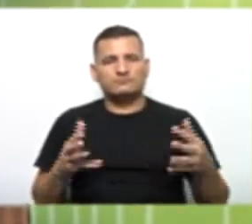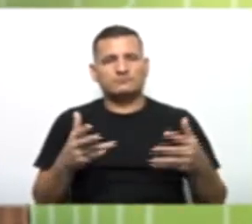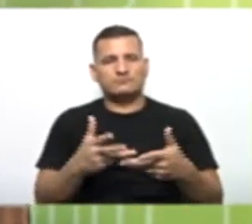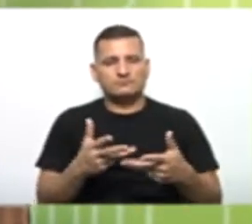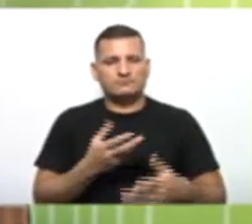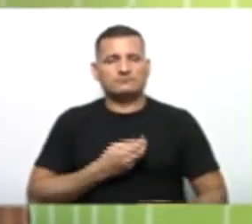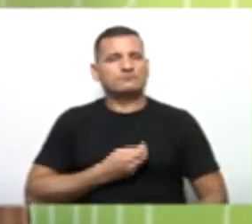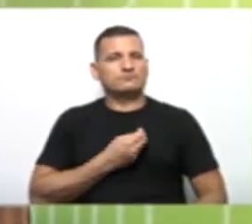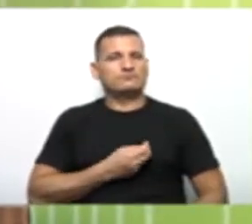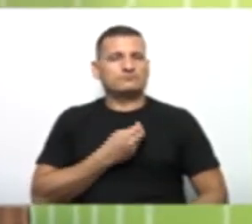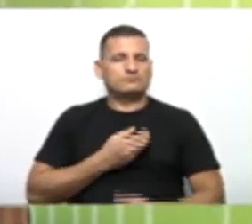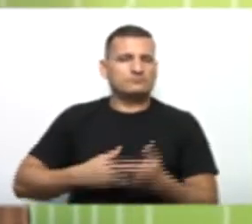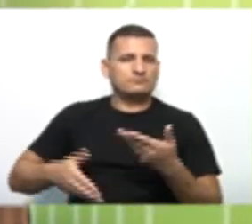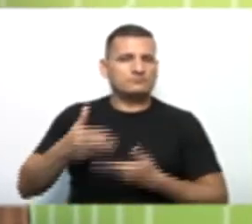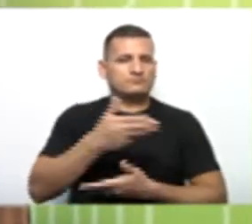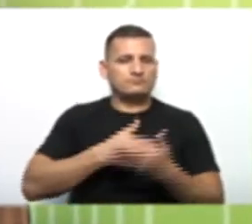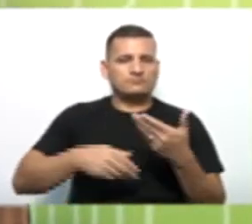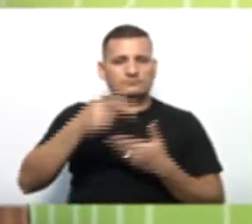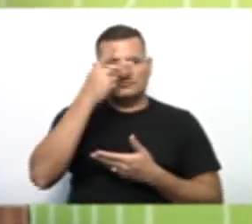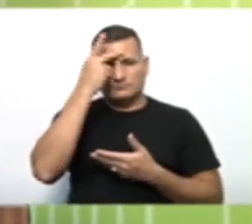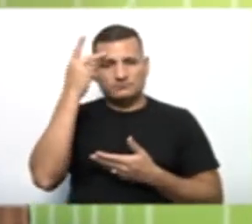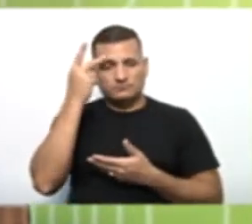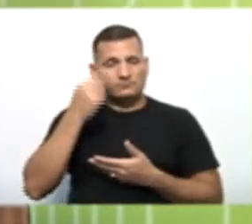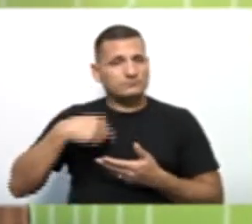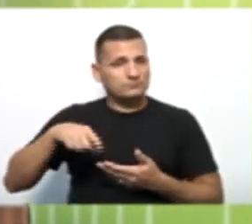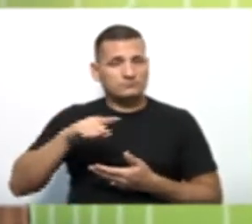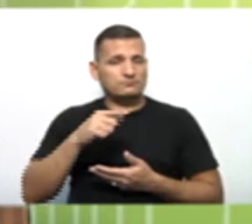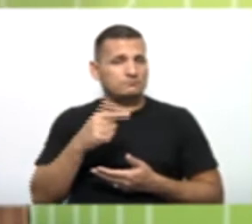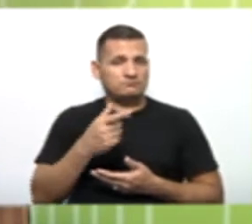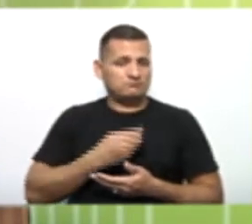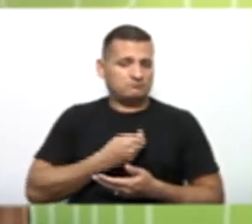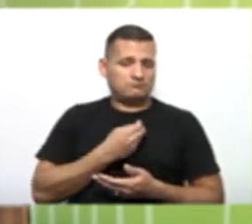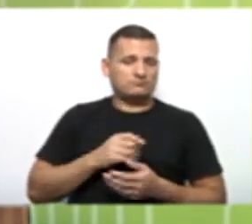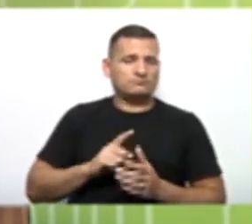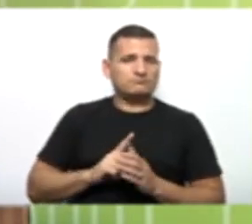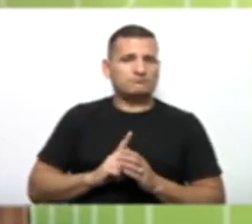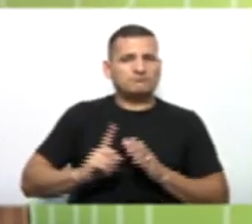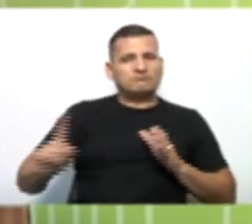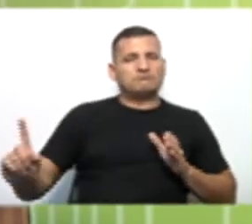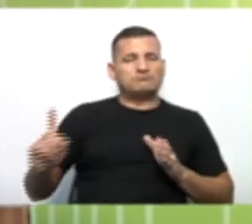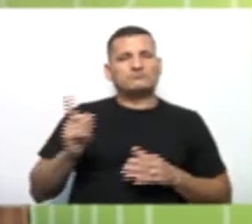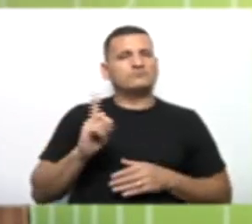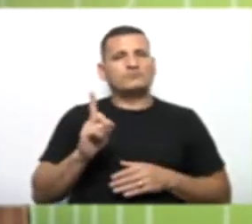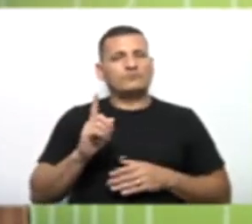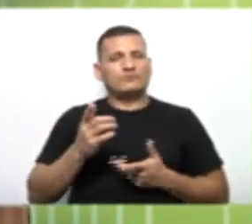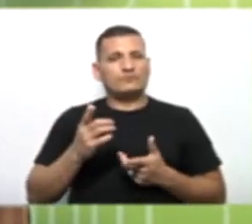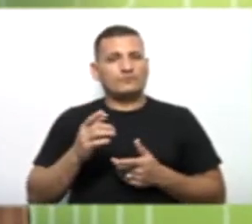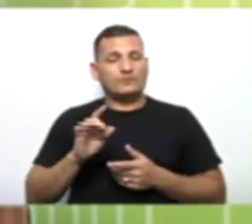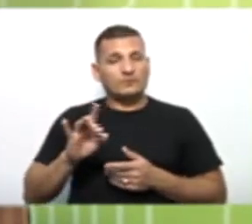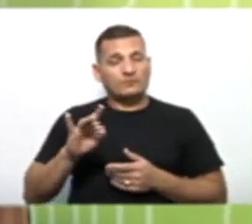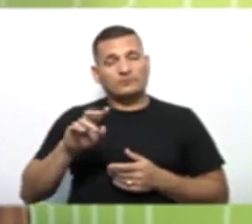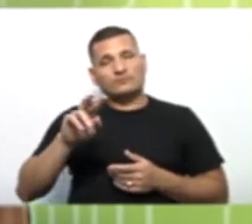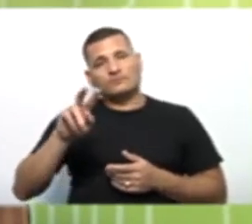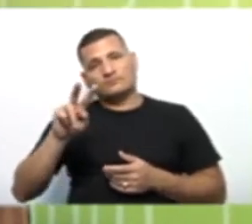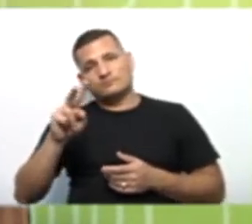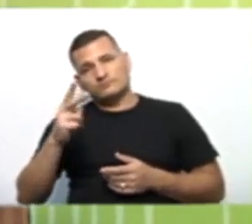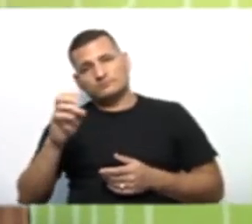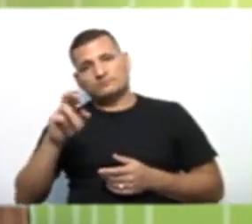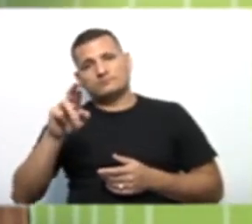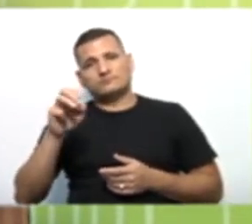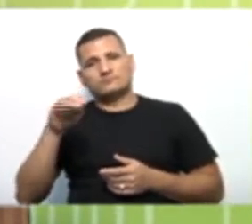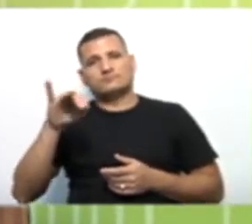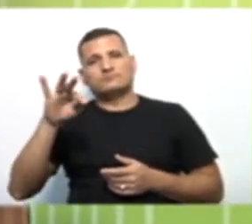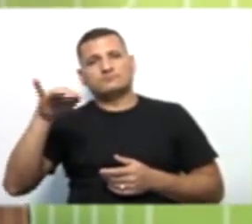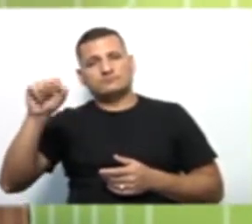com pessoas nós não convivemos nós vamos vivemos e quando nós vivemos a não ser os eremitas né que